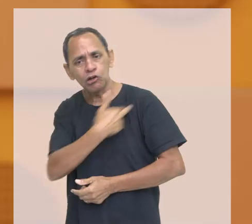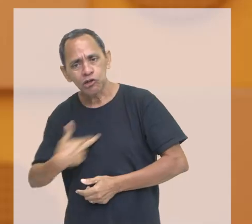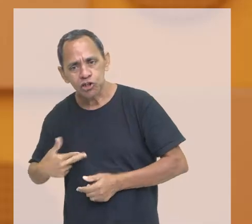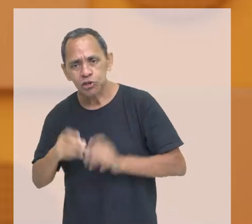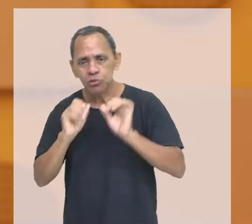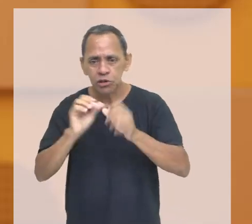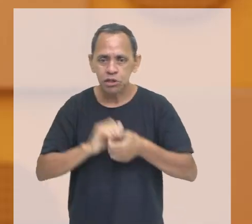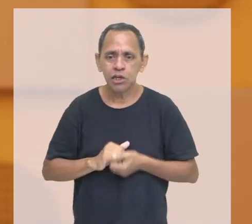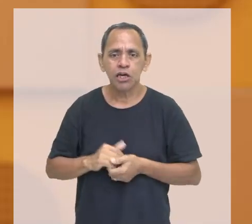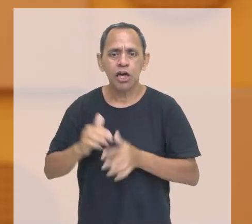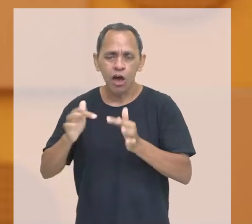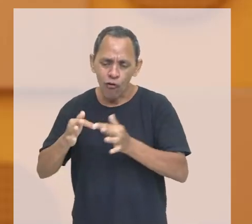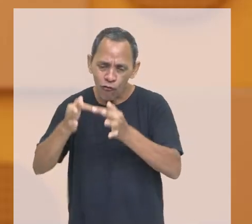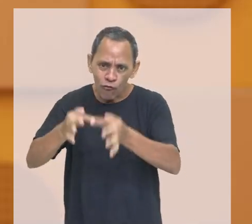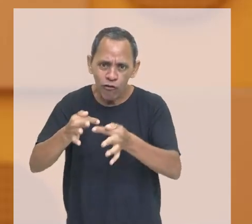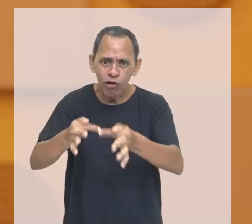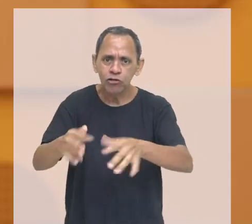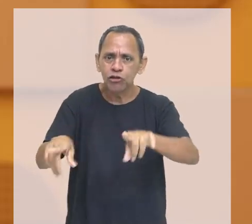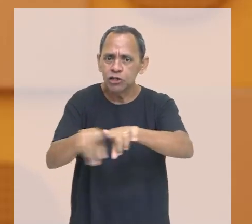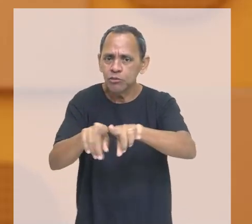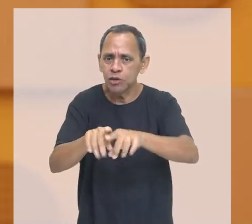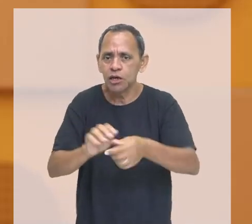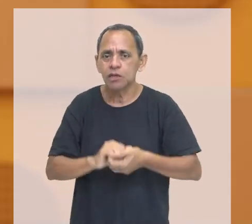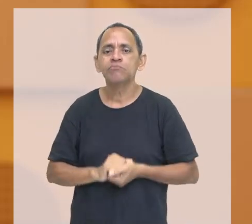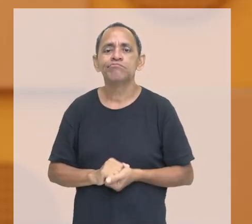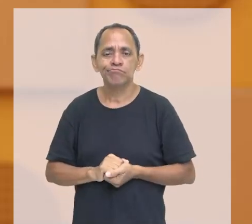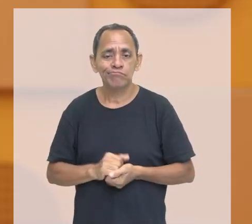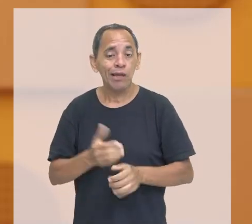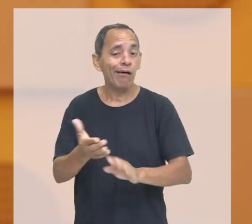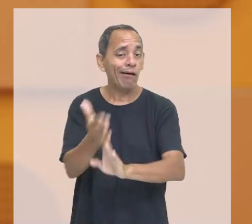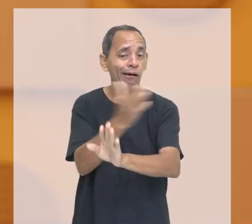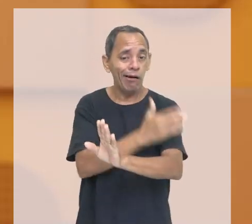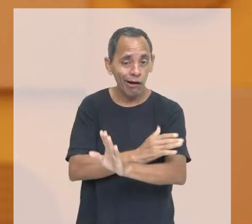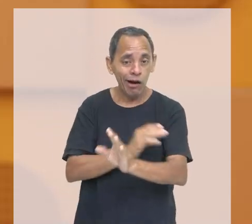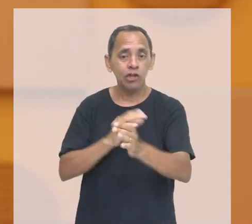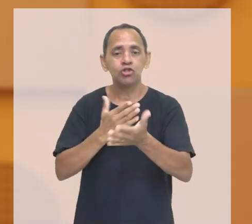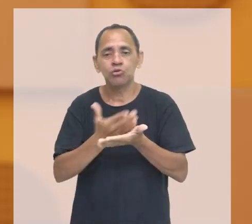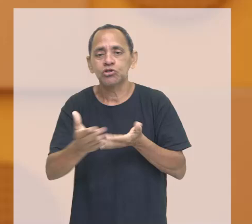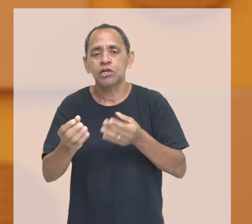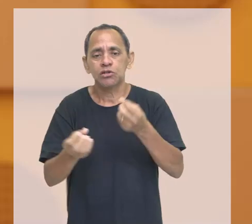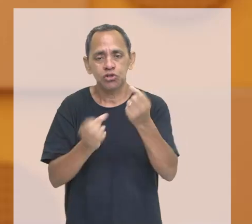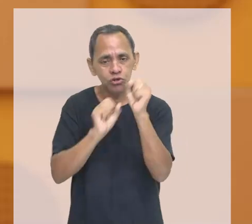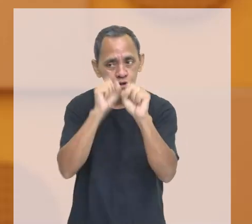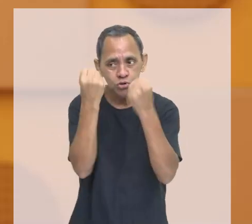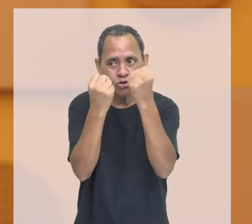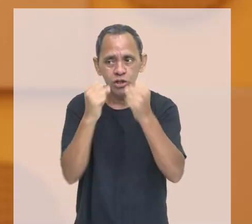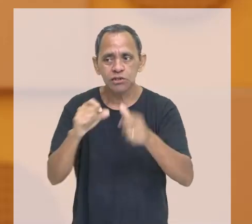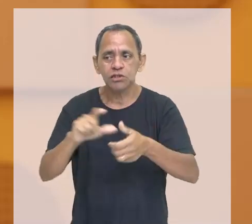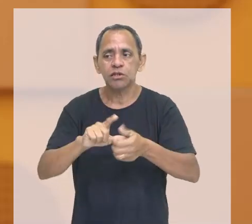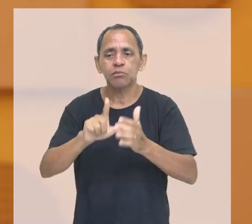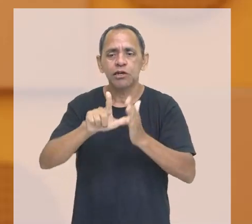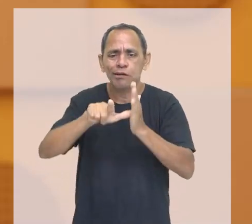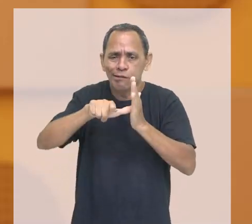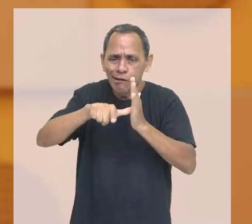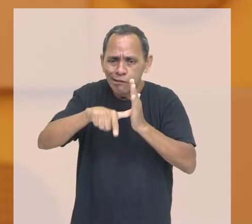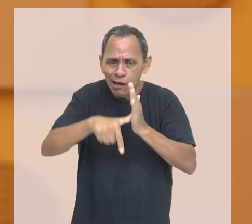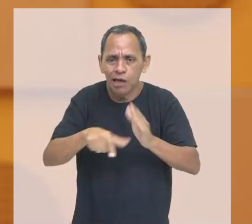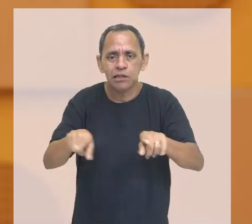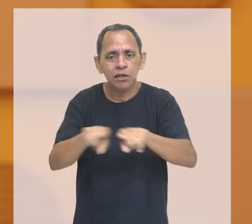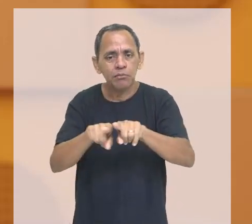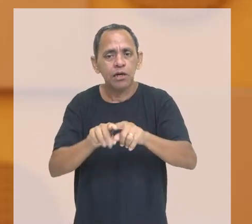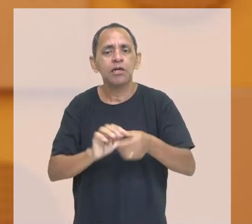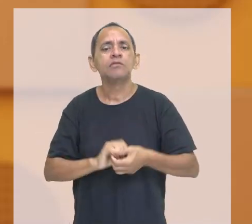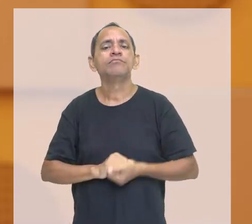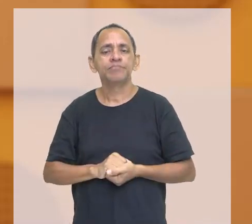totalmente atrasado no que tange ao processo de industrialização. Teve uma industrialização tardia,